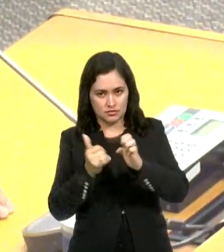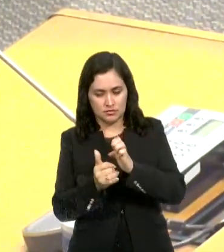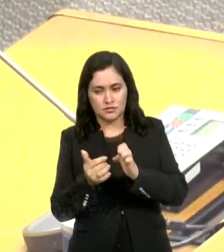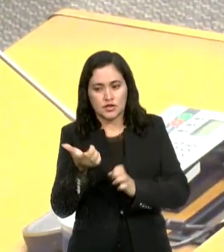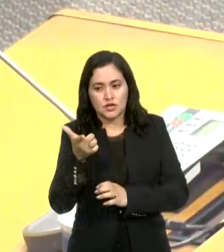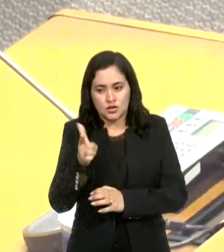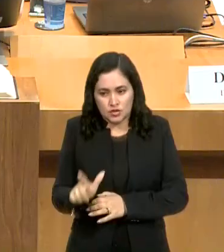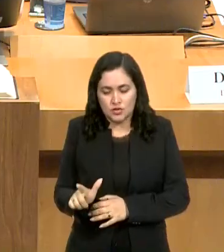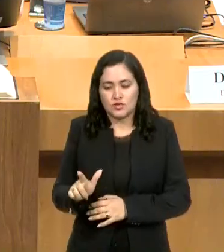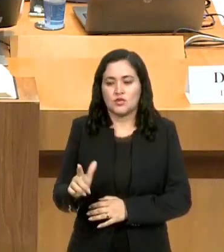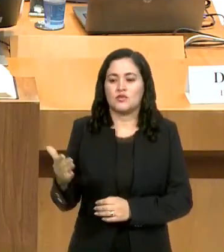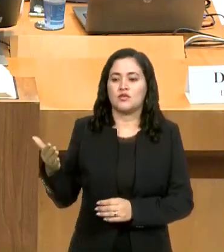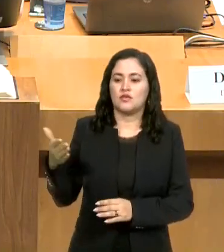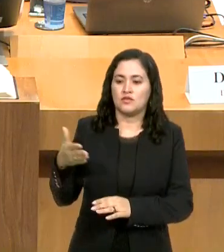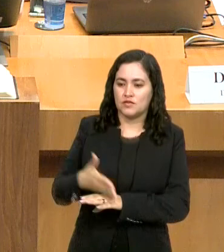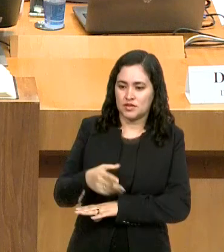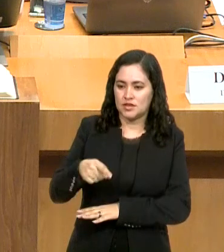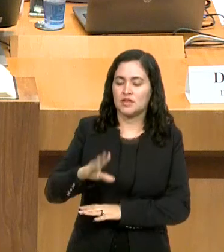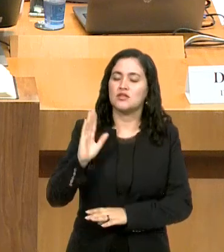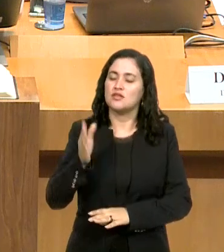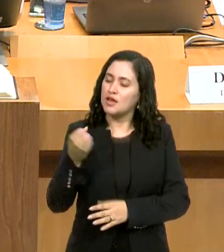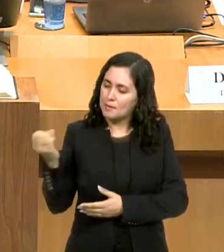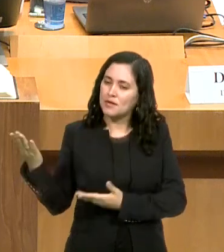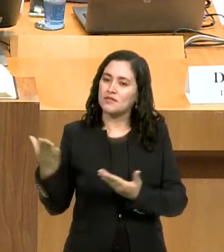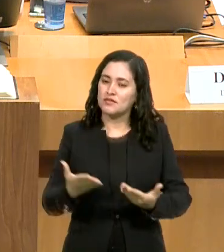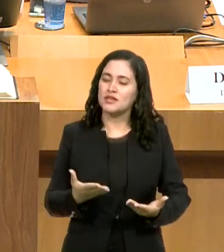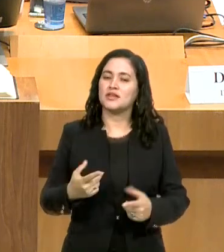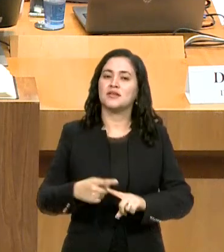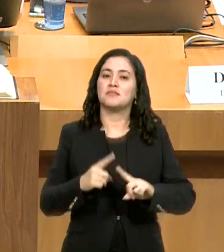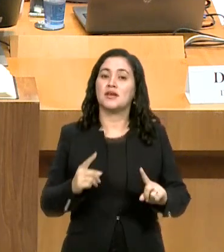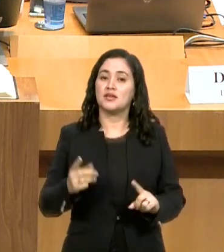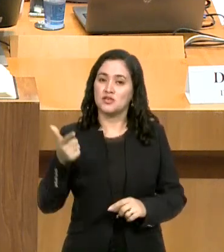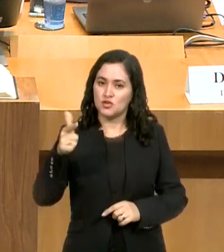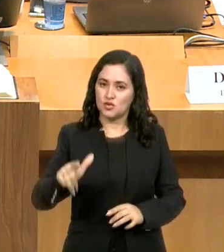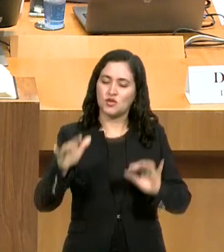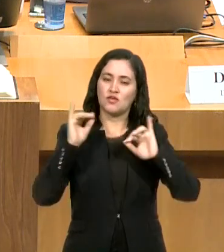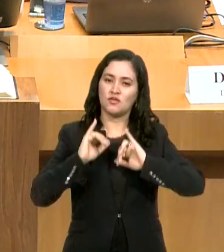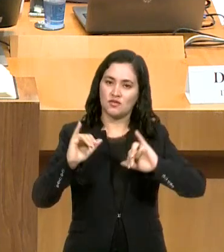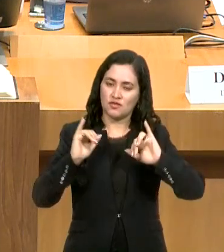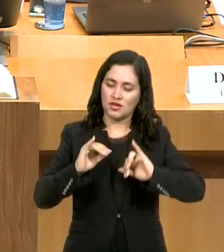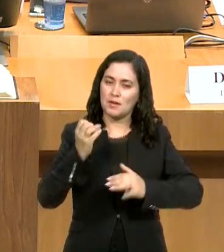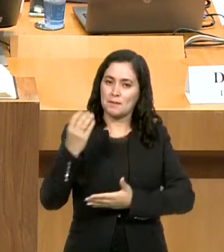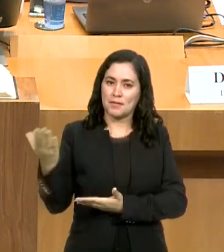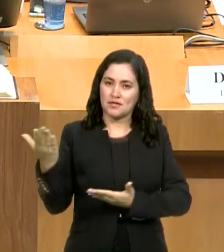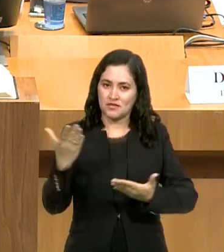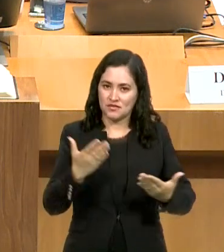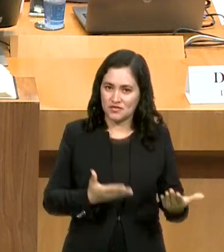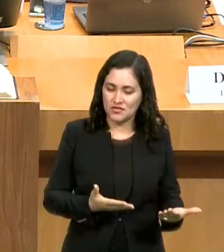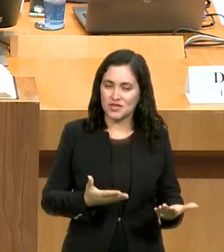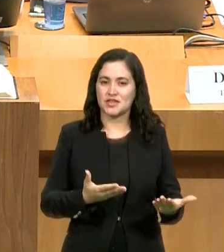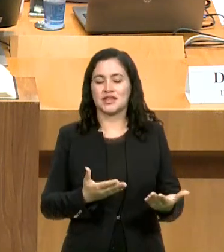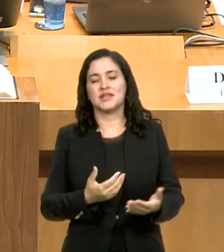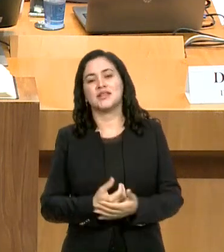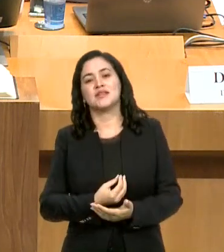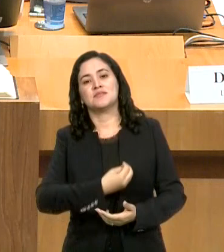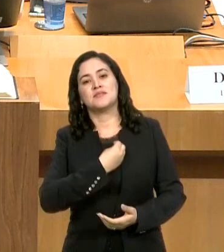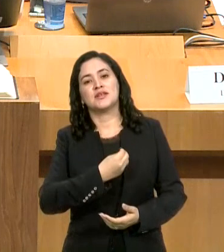Já foi feito o registro, deputado Rodrigo, mais uma vez a gente registra aqui com muito carinho a presença do nosso ex-deputado.